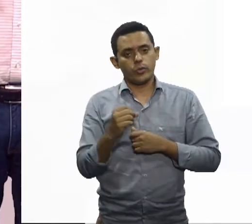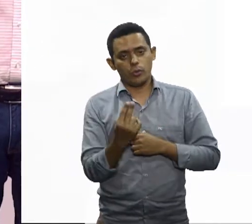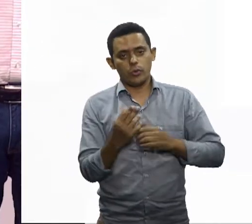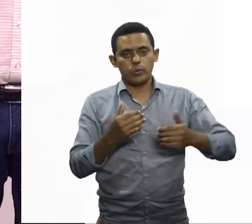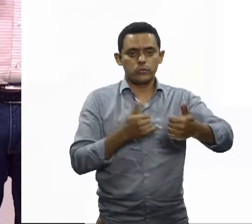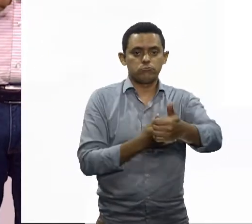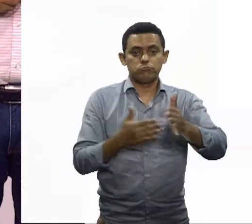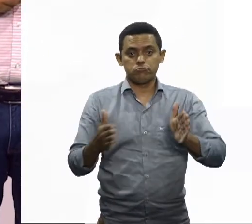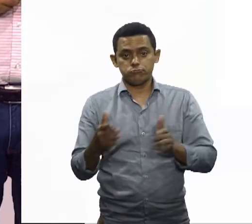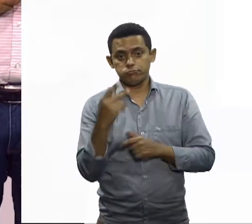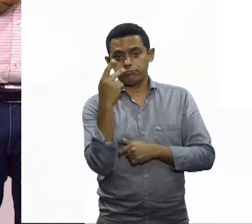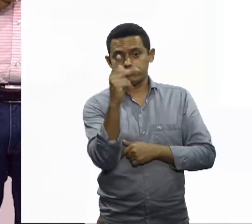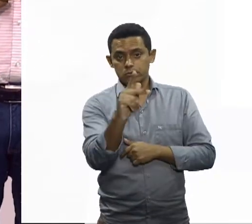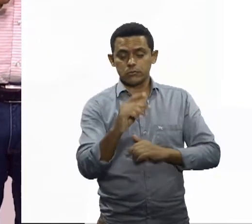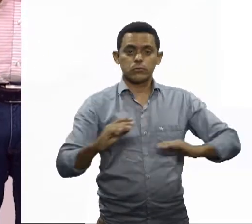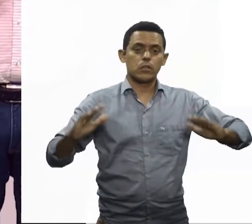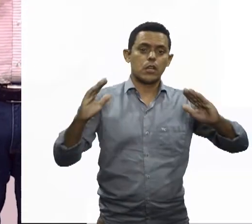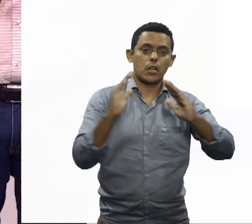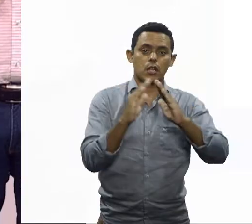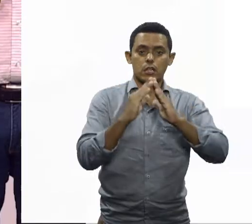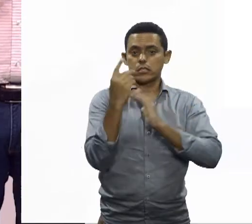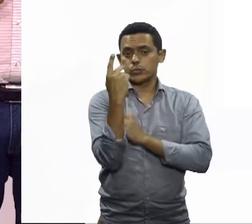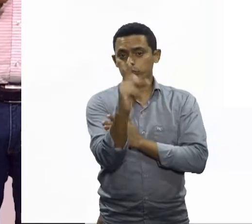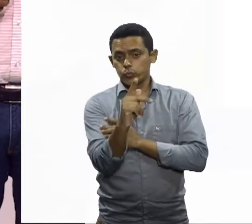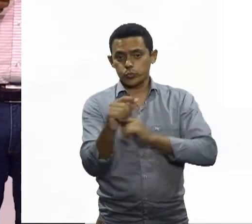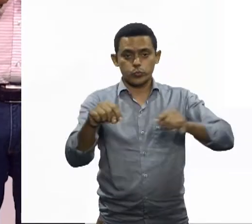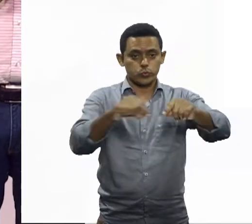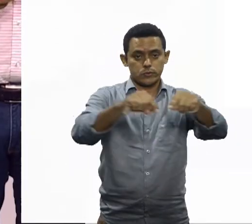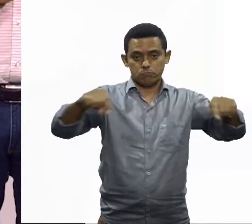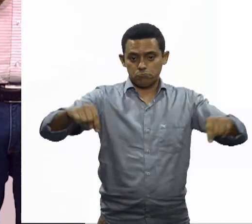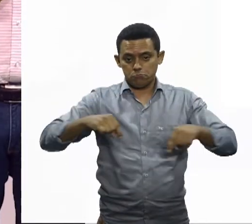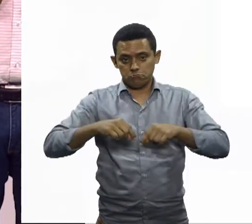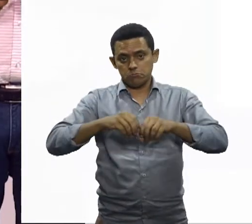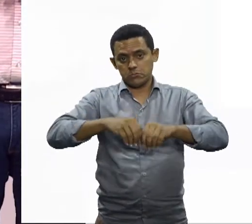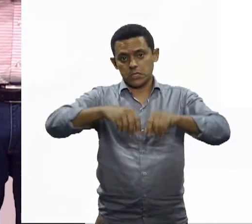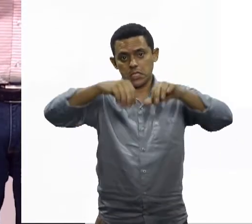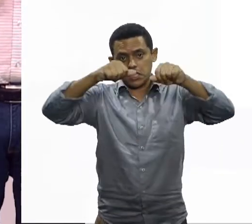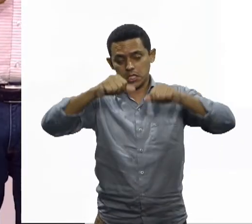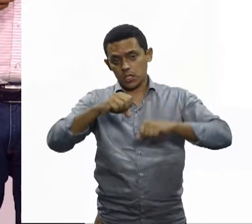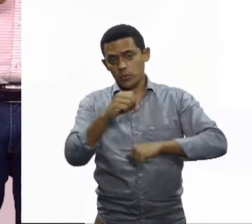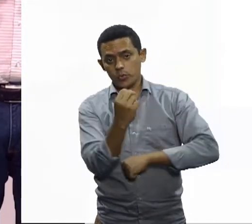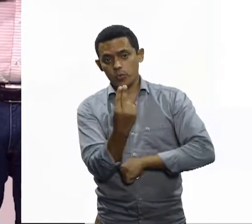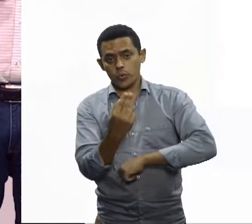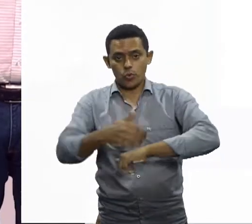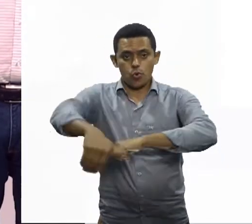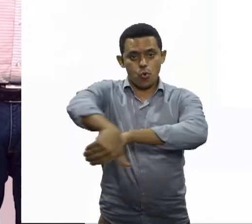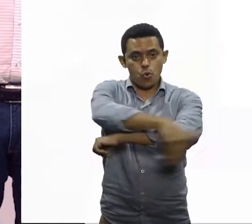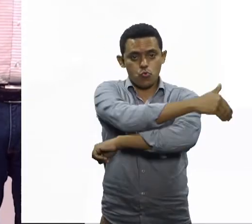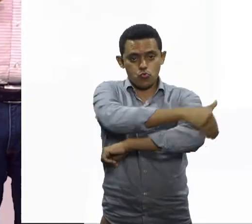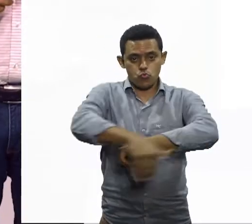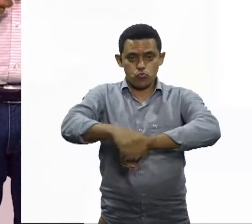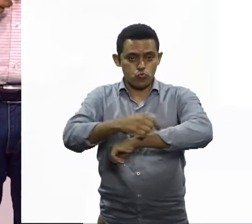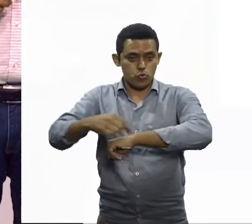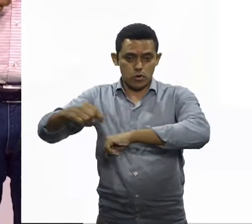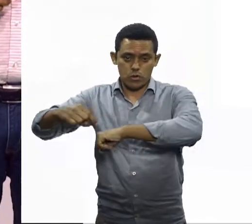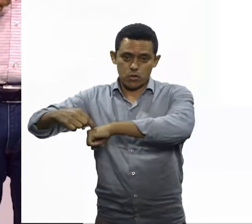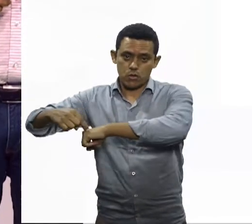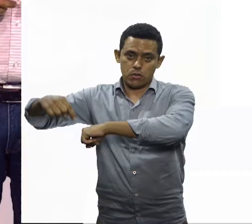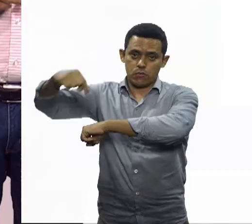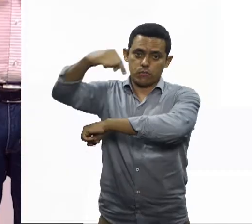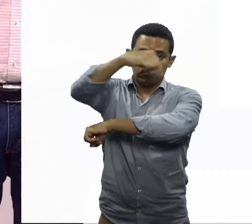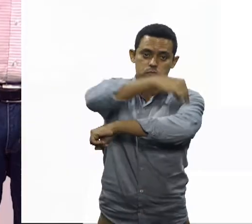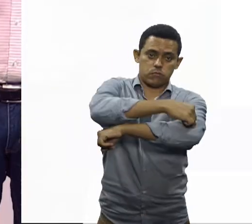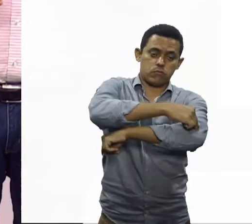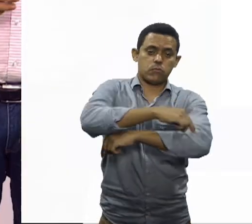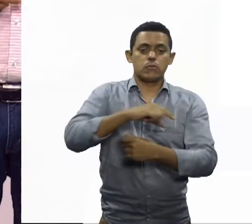casa, o comprimento do seu terreno. Então, comprimento de uma estrada, quando você vai viajar de uma cidade para outra, a distância percorrida, tá